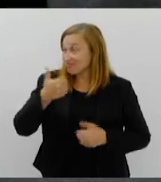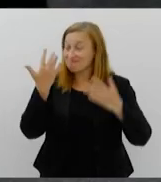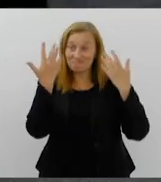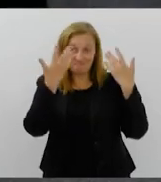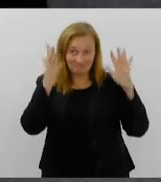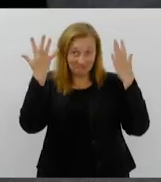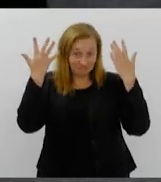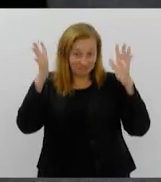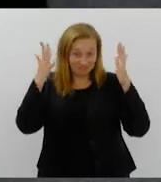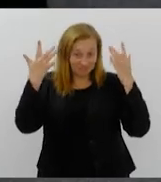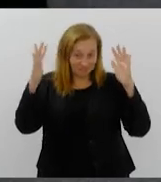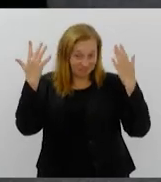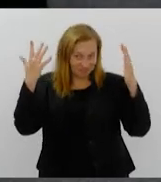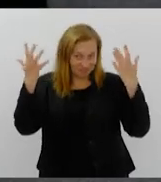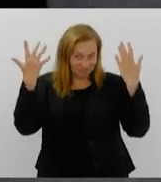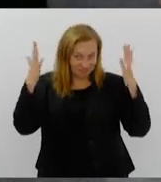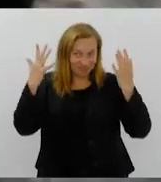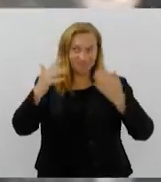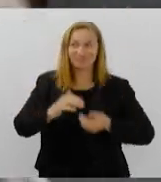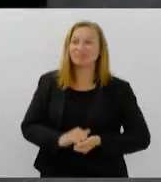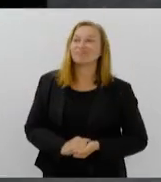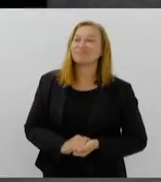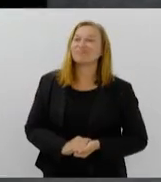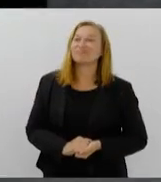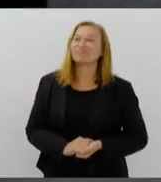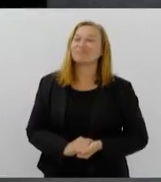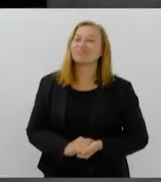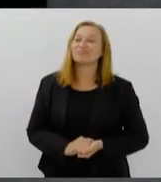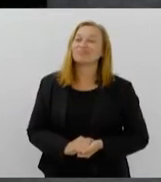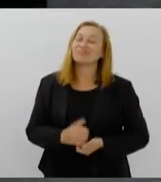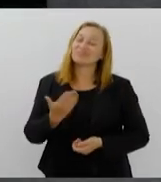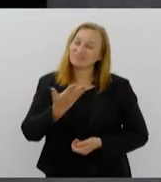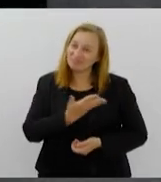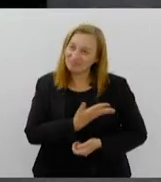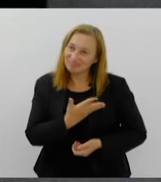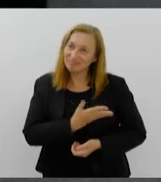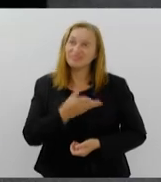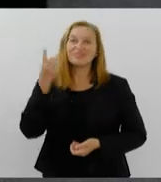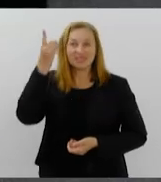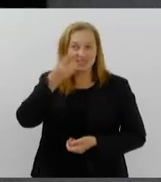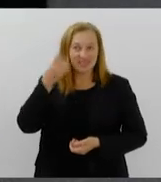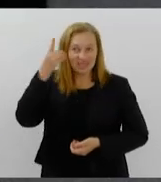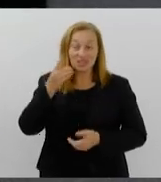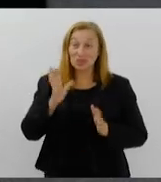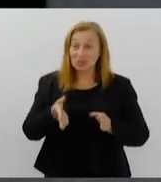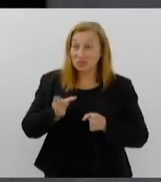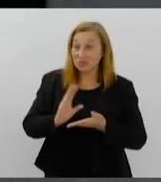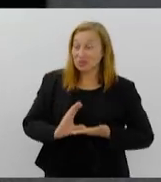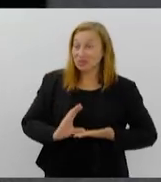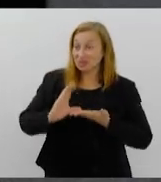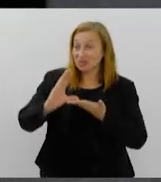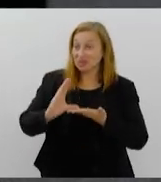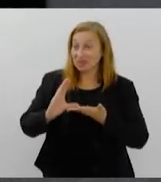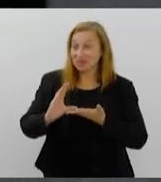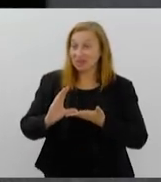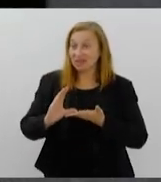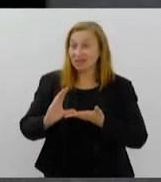saudar, parabenizar o nosso colega deputado e hoje conselheiro do Tribunal de